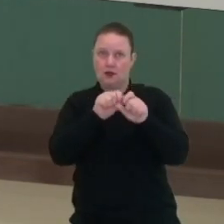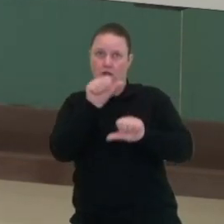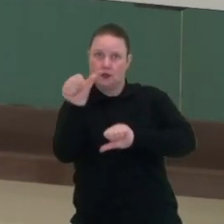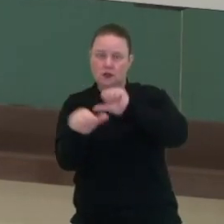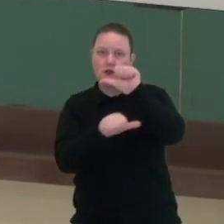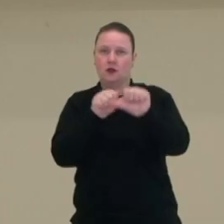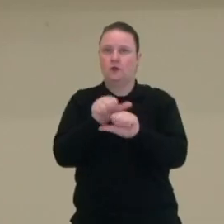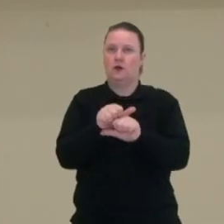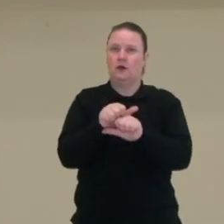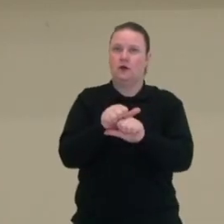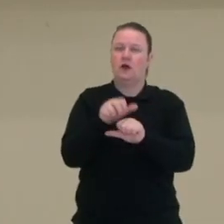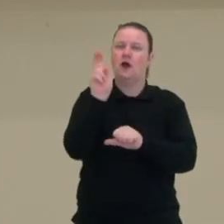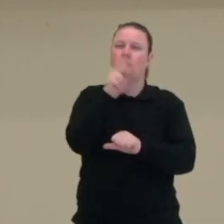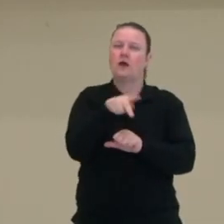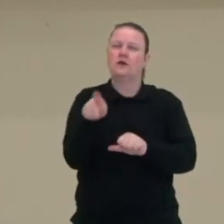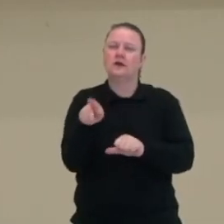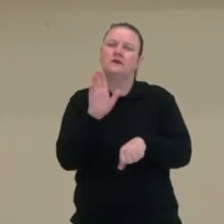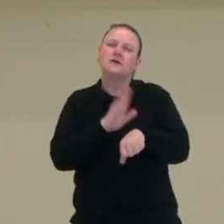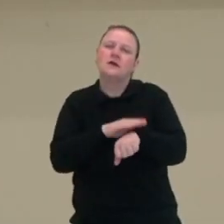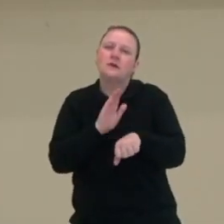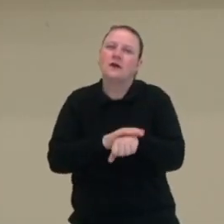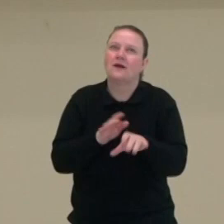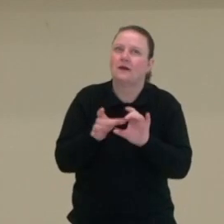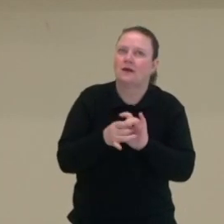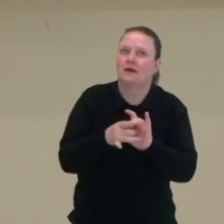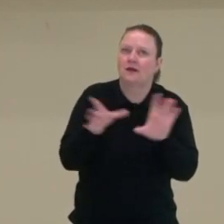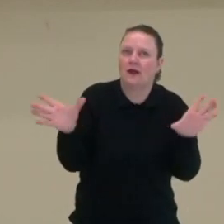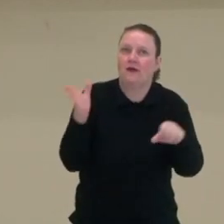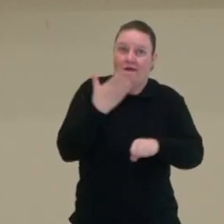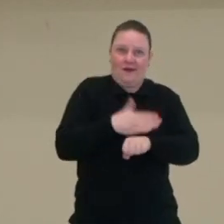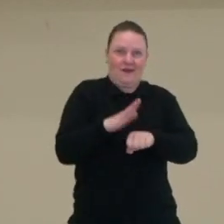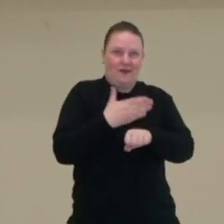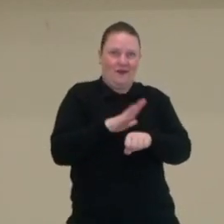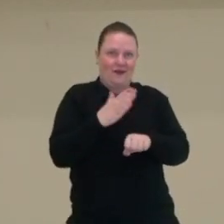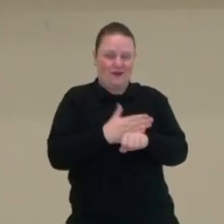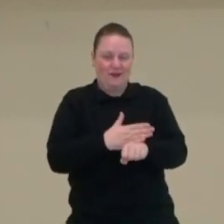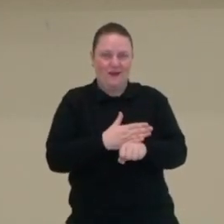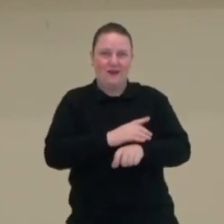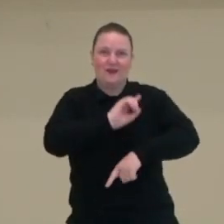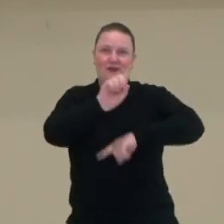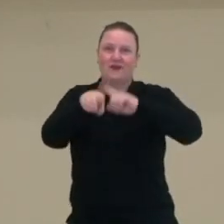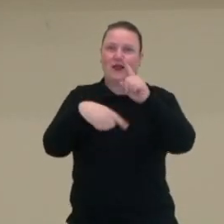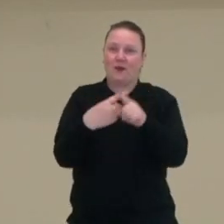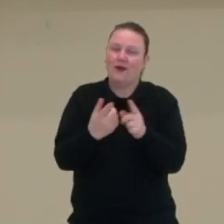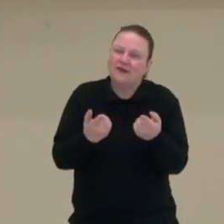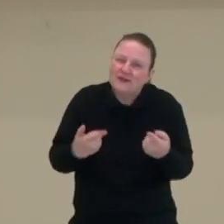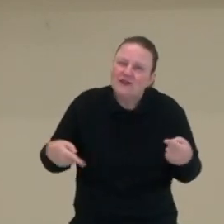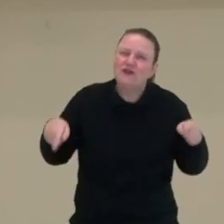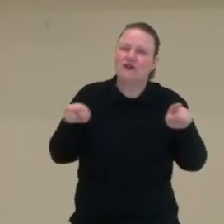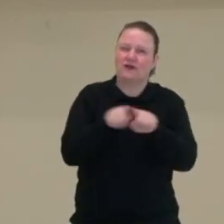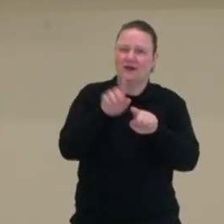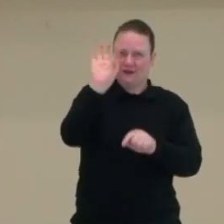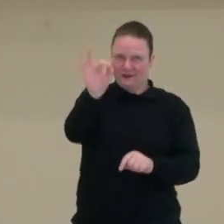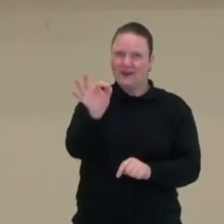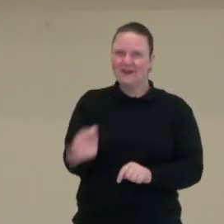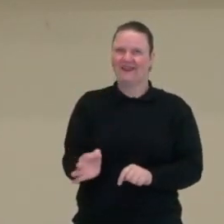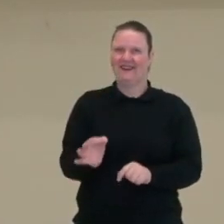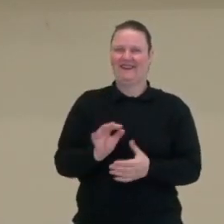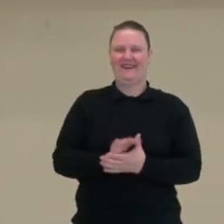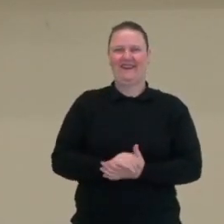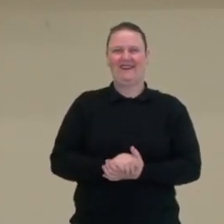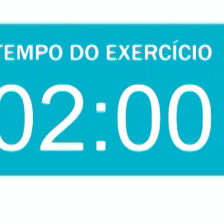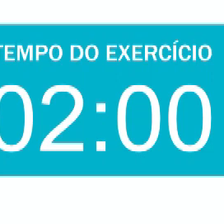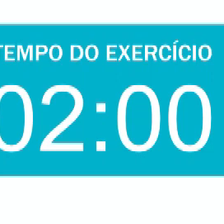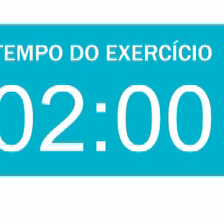Então, a professora vai dar um tempinho para você resolver o exercício e, na sequência, eu volto para a correção.